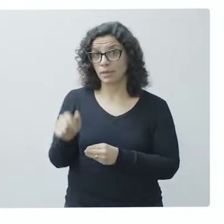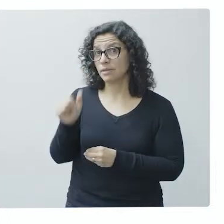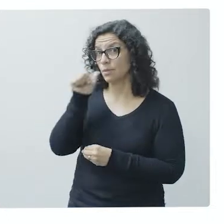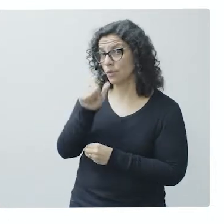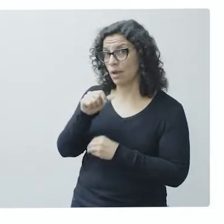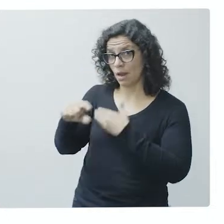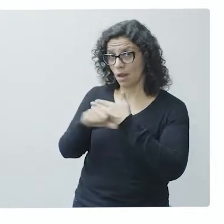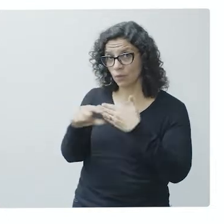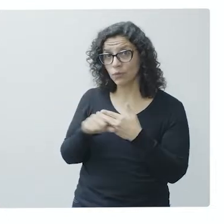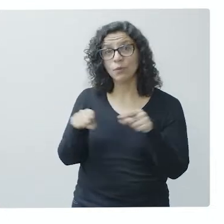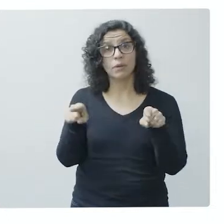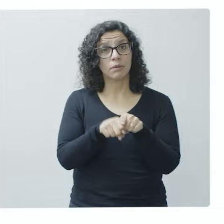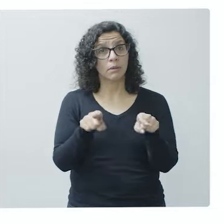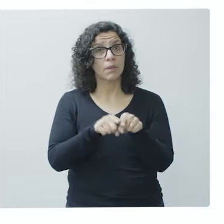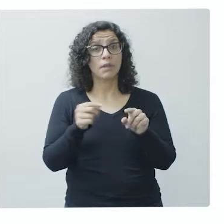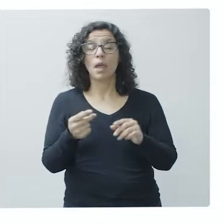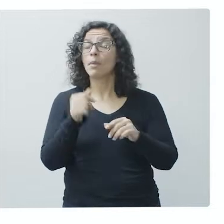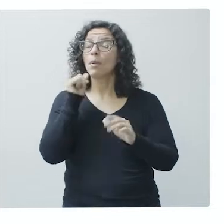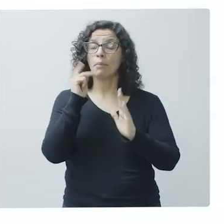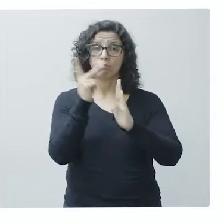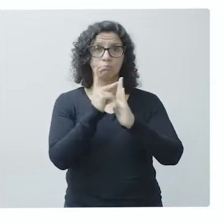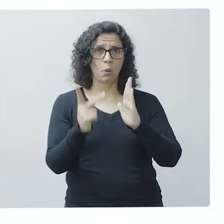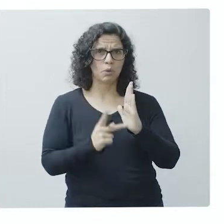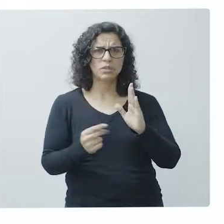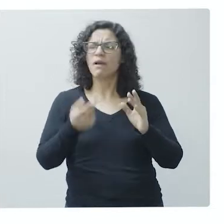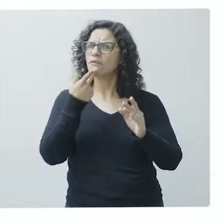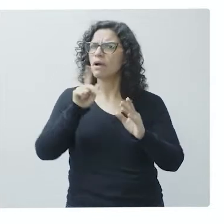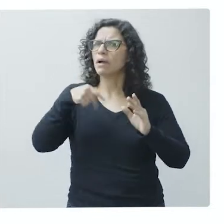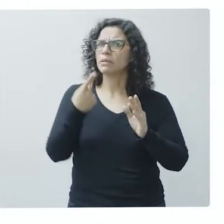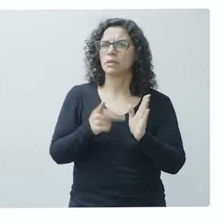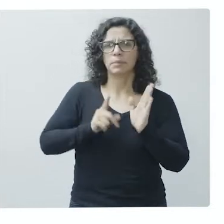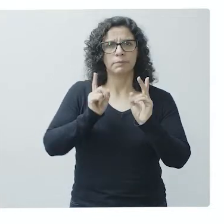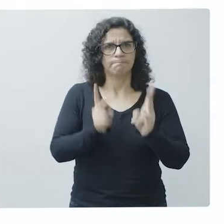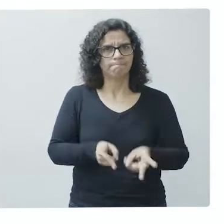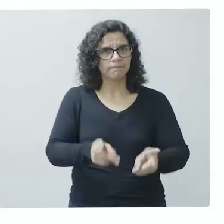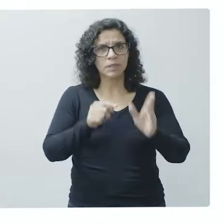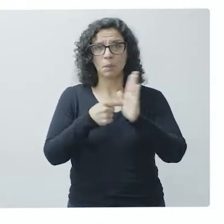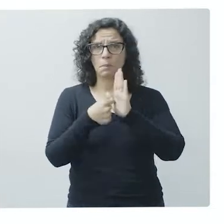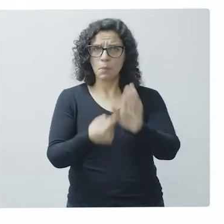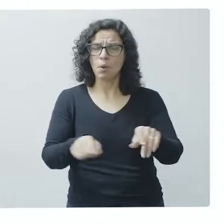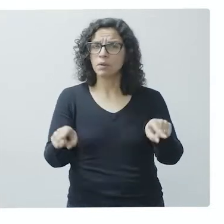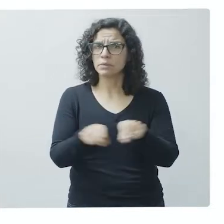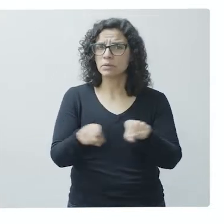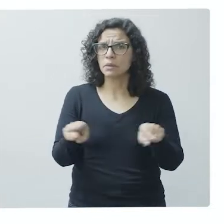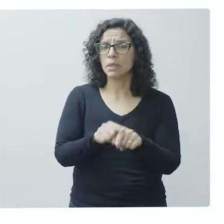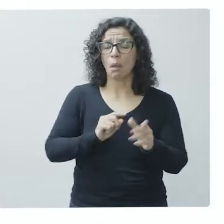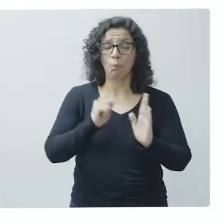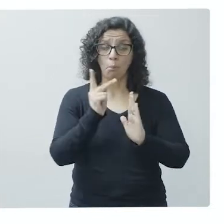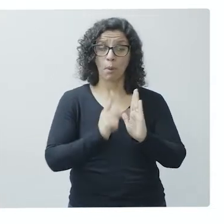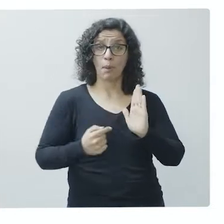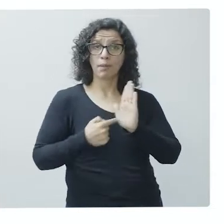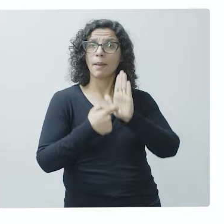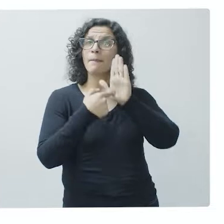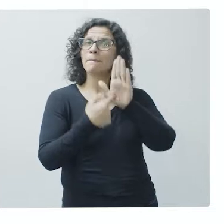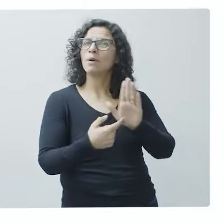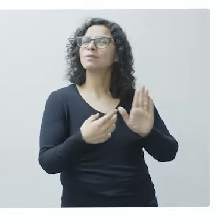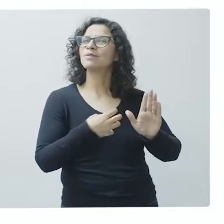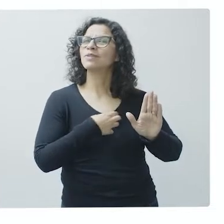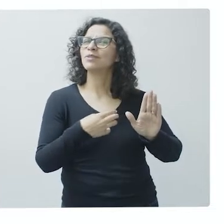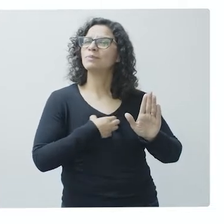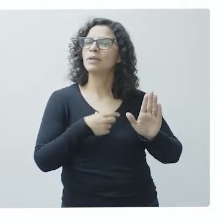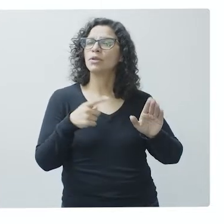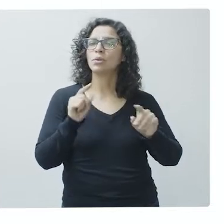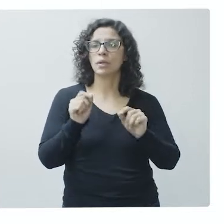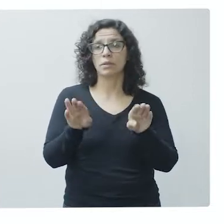Meirelles é uma pessoa, é uma poetisa que vai trazer também ali nos seus poemas essa